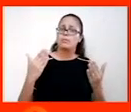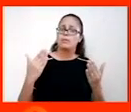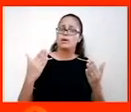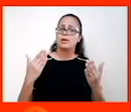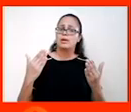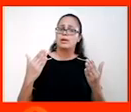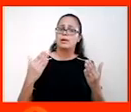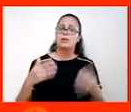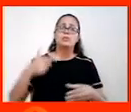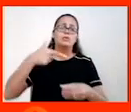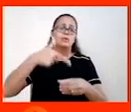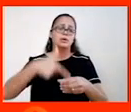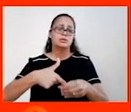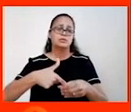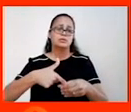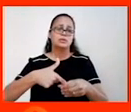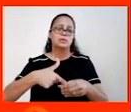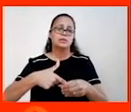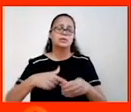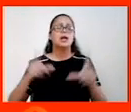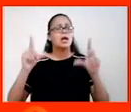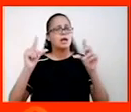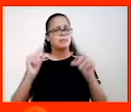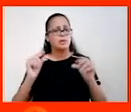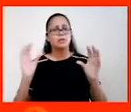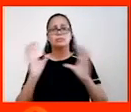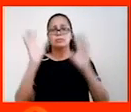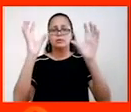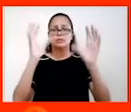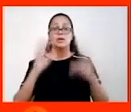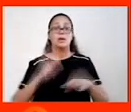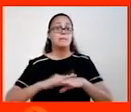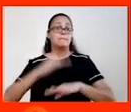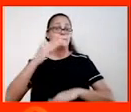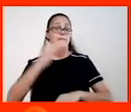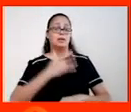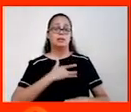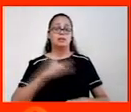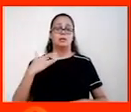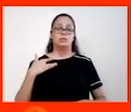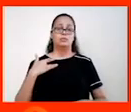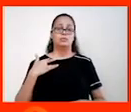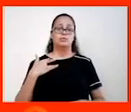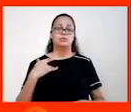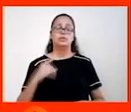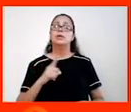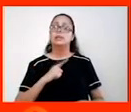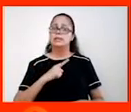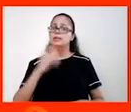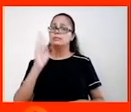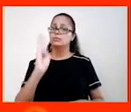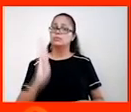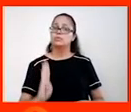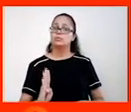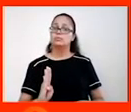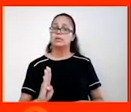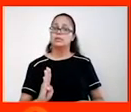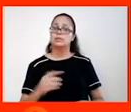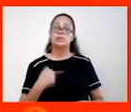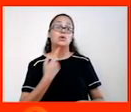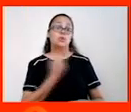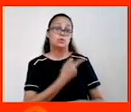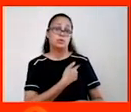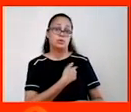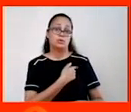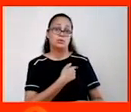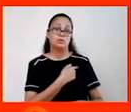Renove sua escolha, menos poluição, aqui as hashtags, né? Mais saúde. Então é isso. né? Nós temos no Brasil, principalmente em nossa